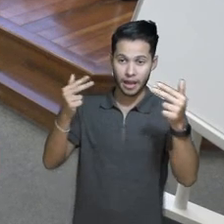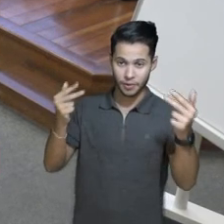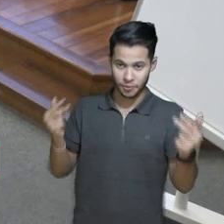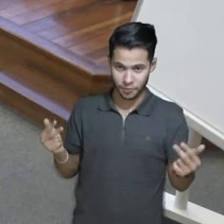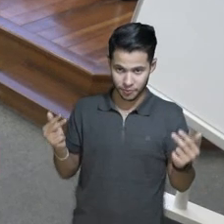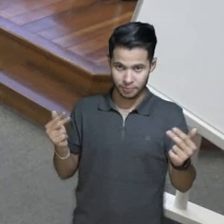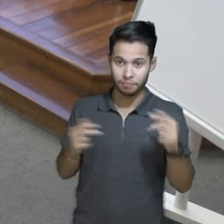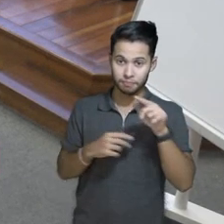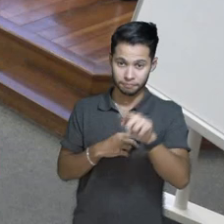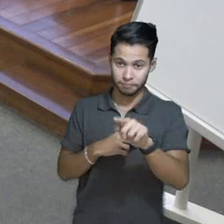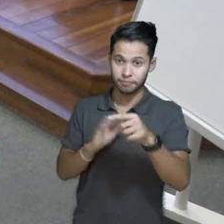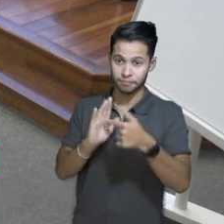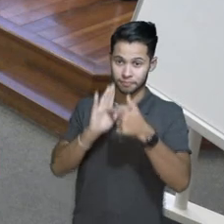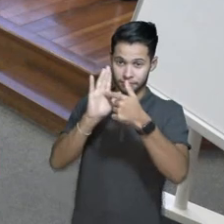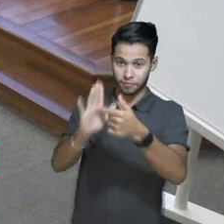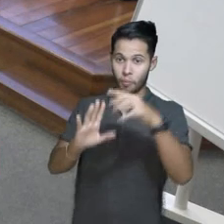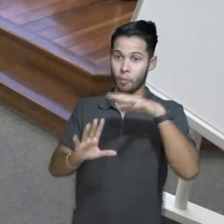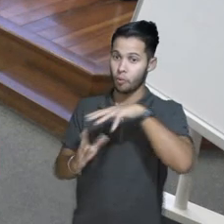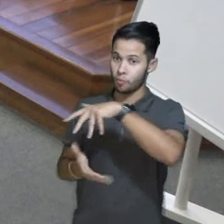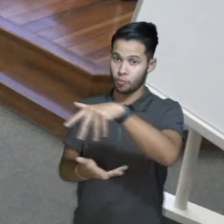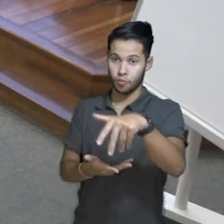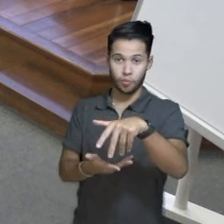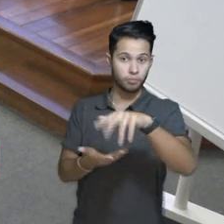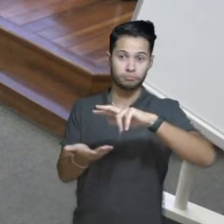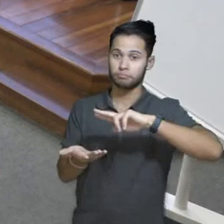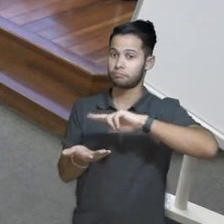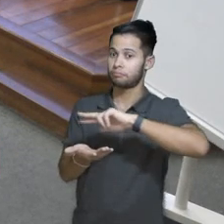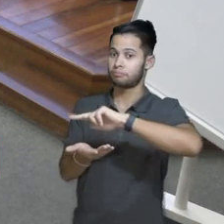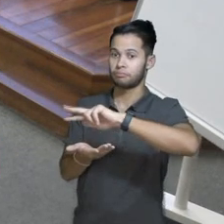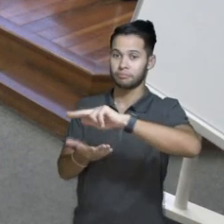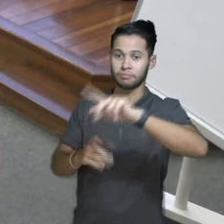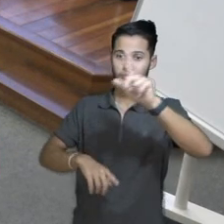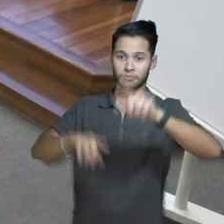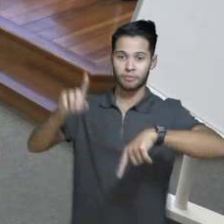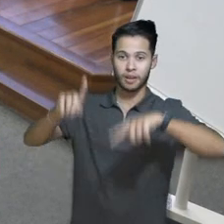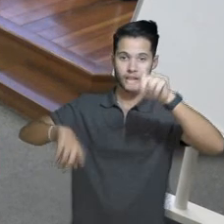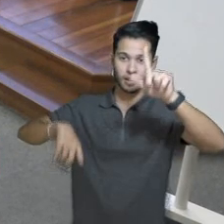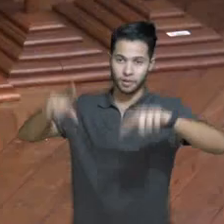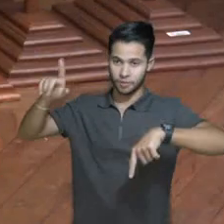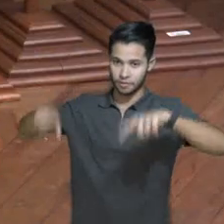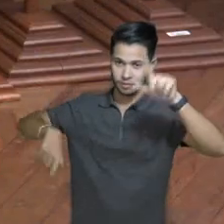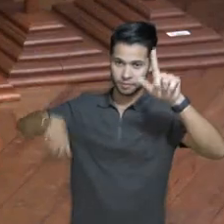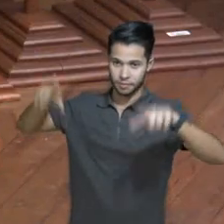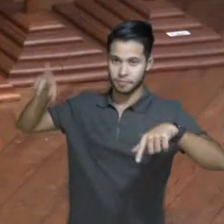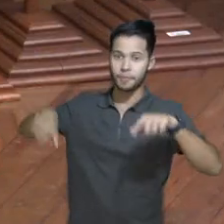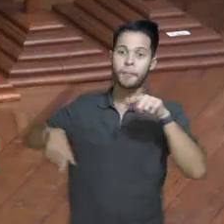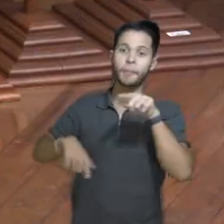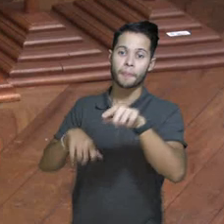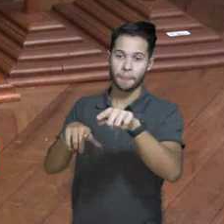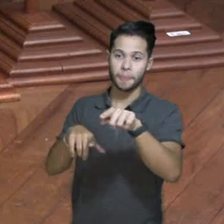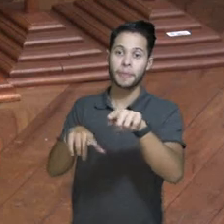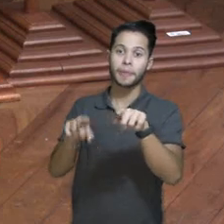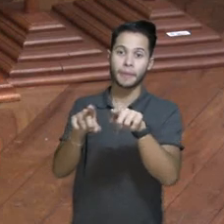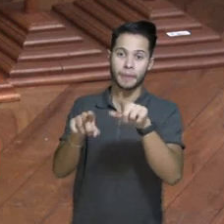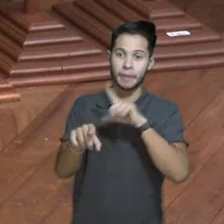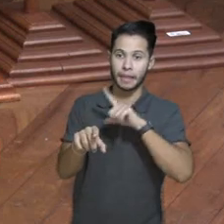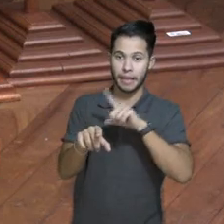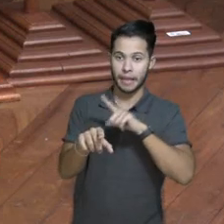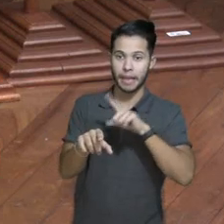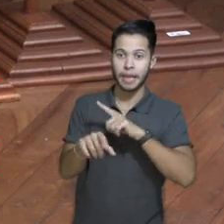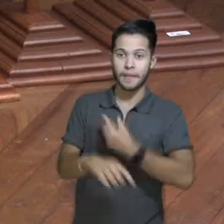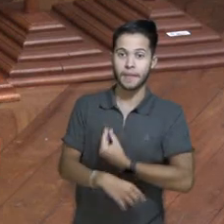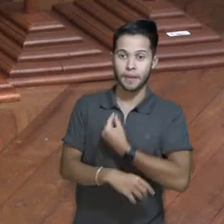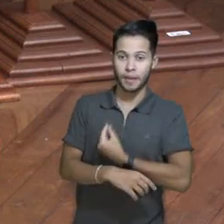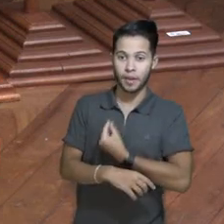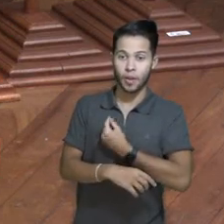ela vai falar que esse mundo é plural né E na verdade além de ser plural ele também tem a existência da